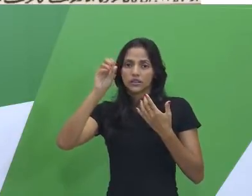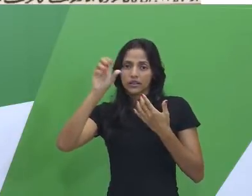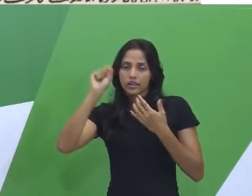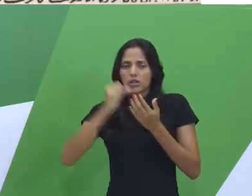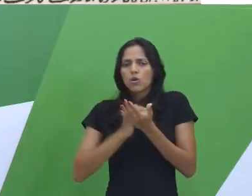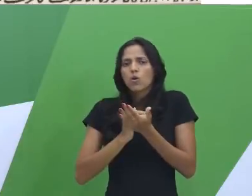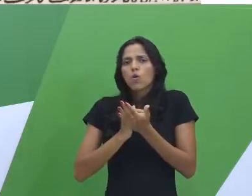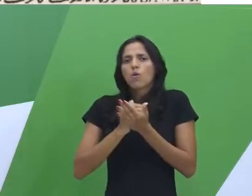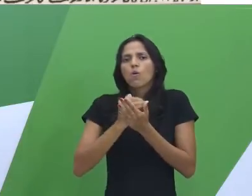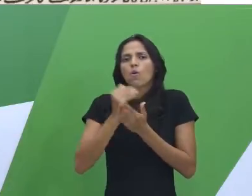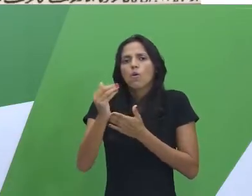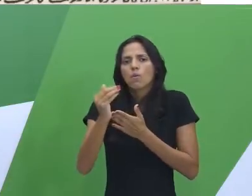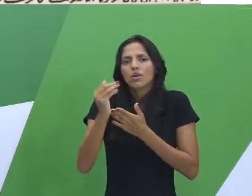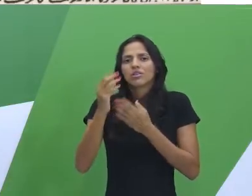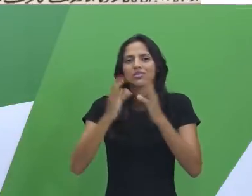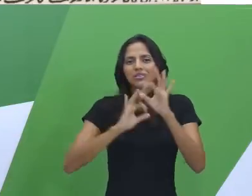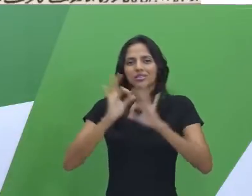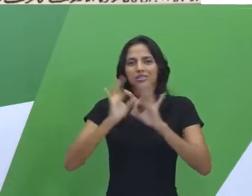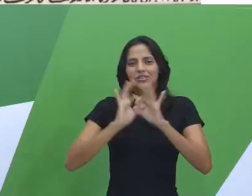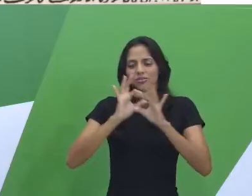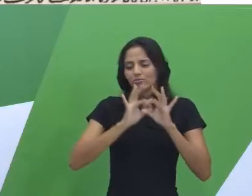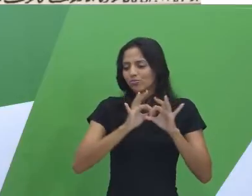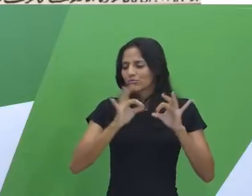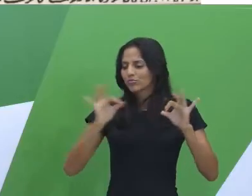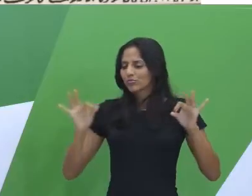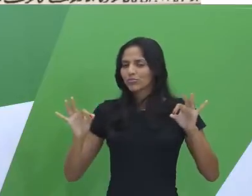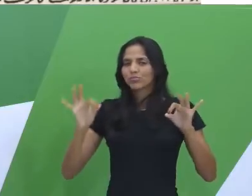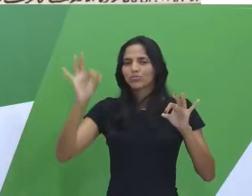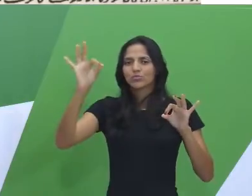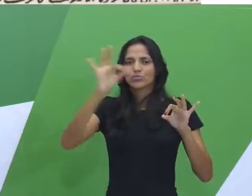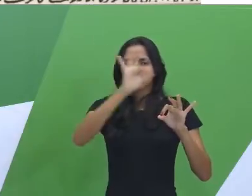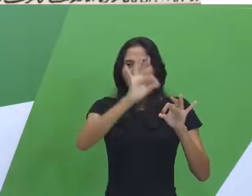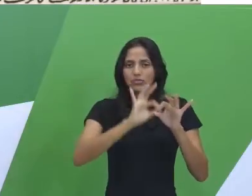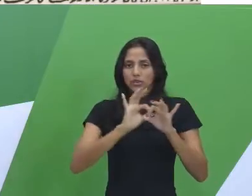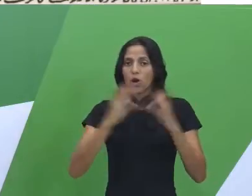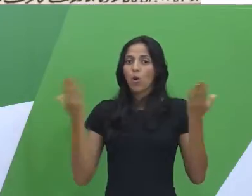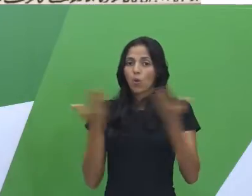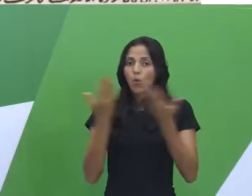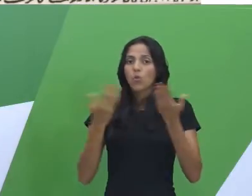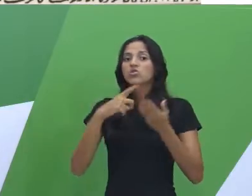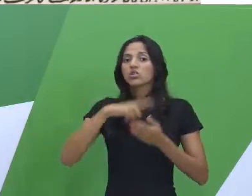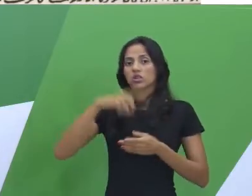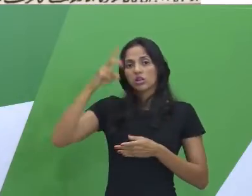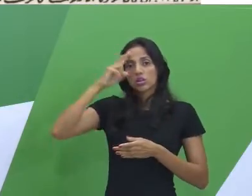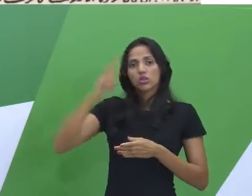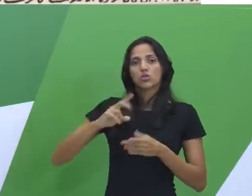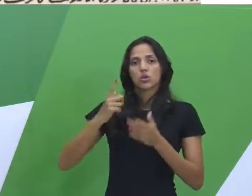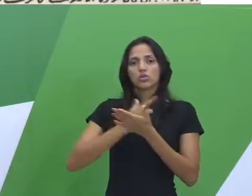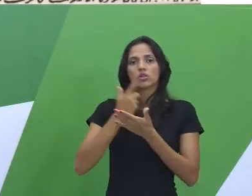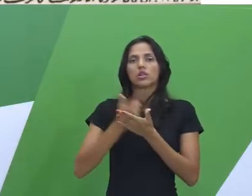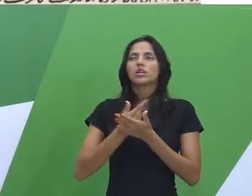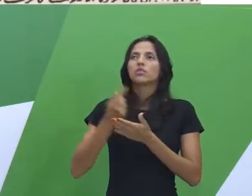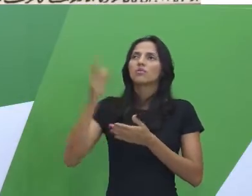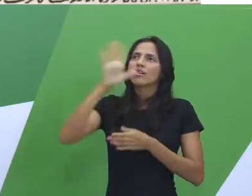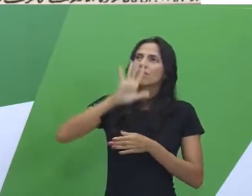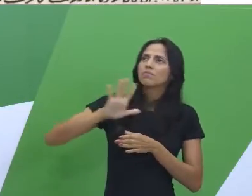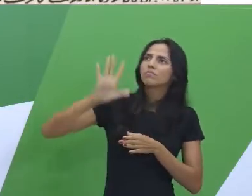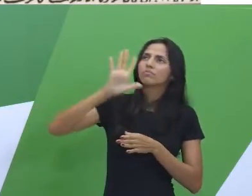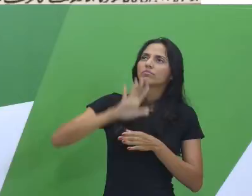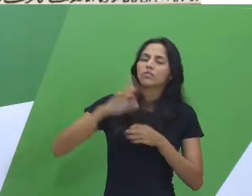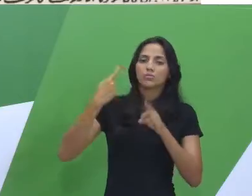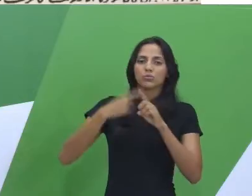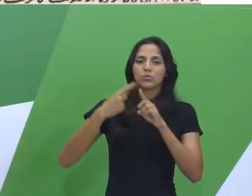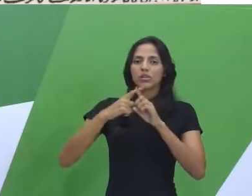iniciaram os métodos das demonstrações. É por isso que nós temos hoje nos nossos livros as demonstrações, porque tudo vinha do